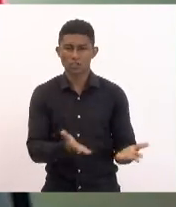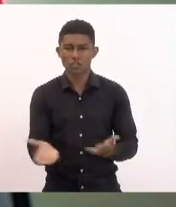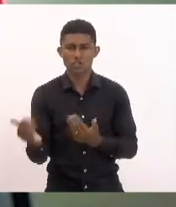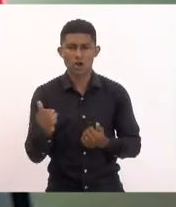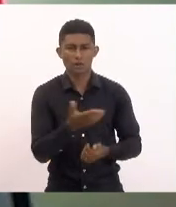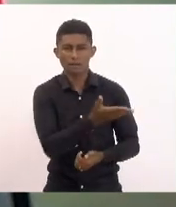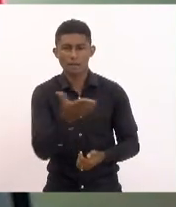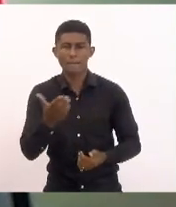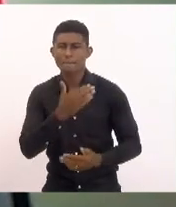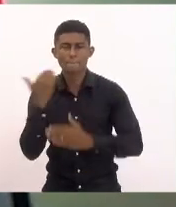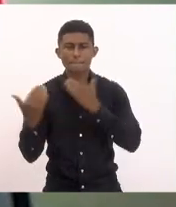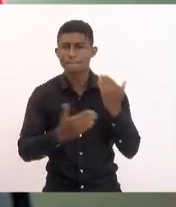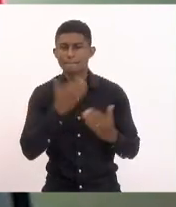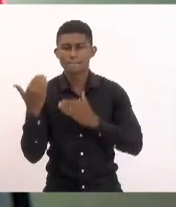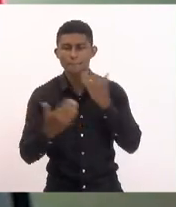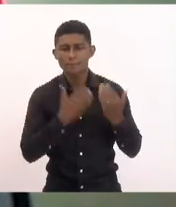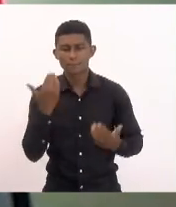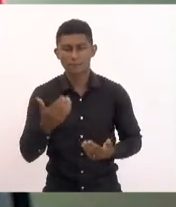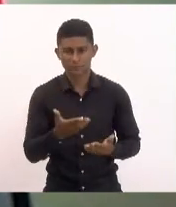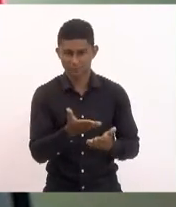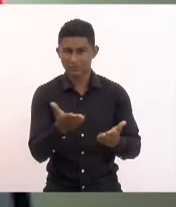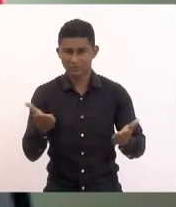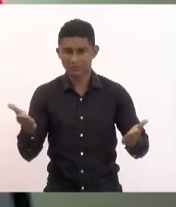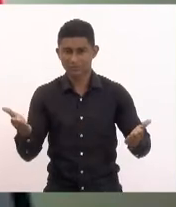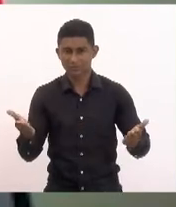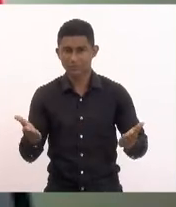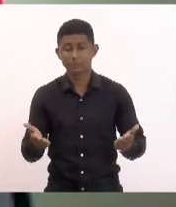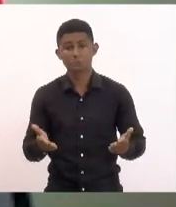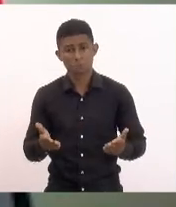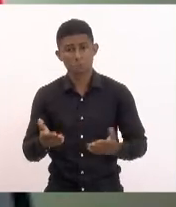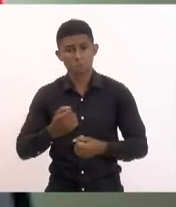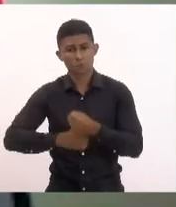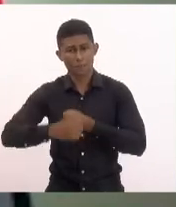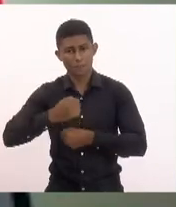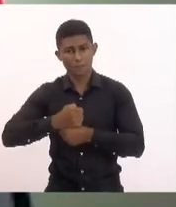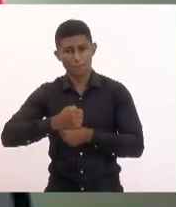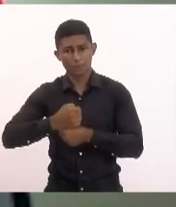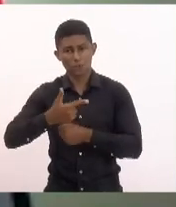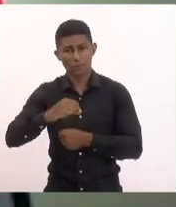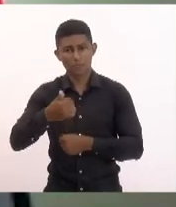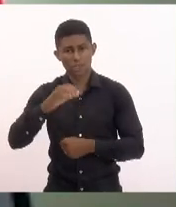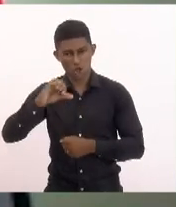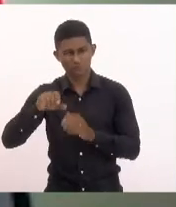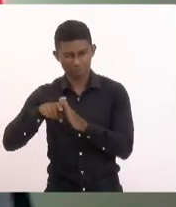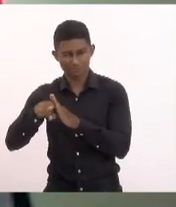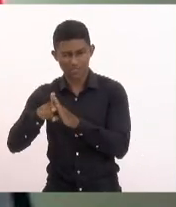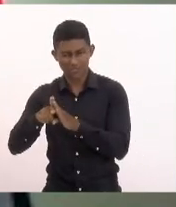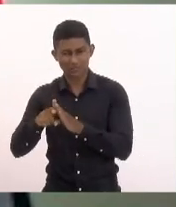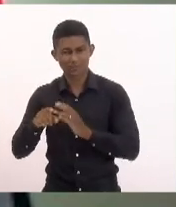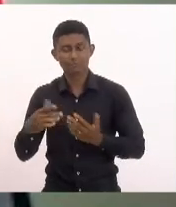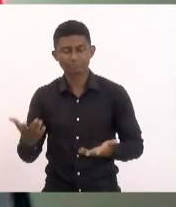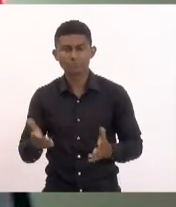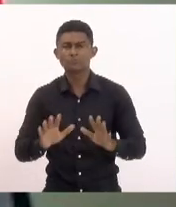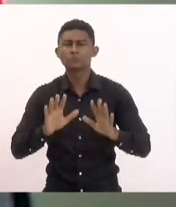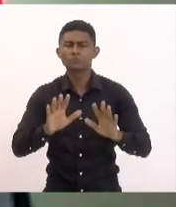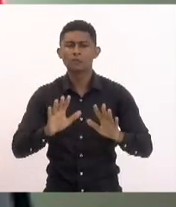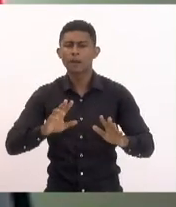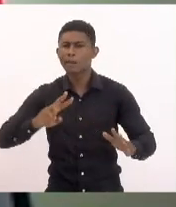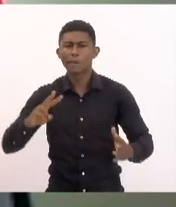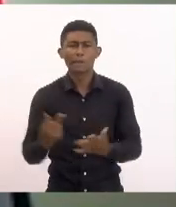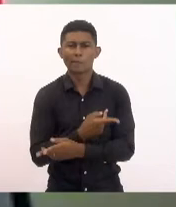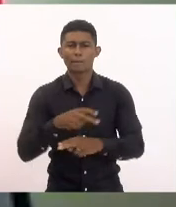entre jovens, e essa pesquisa se deu em 2019, a primeira causa, sem dúvida